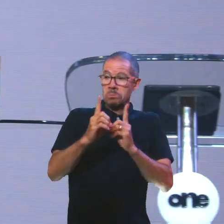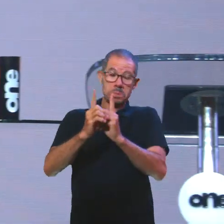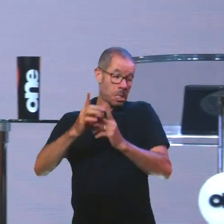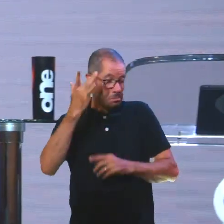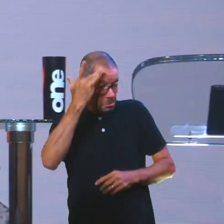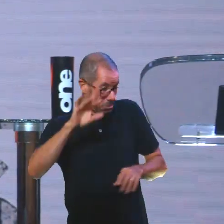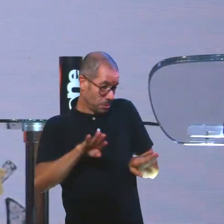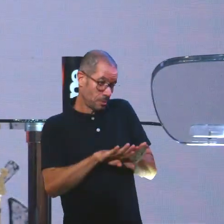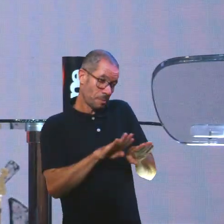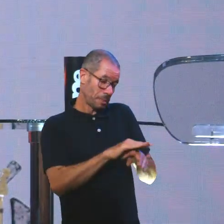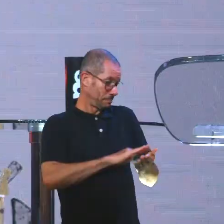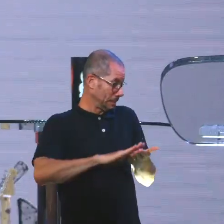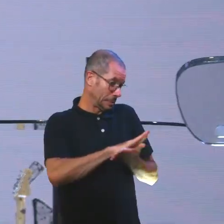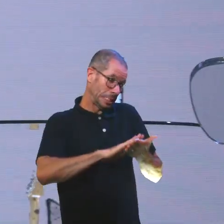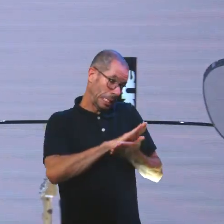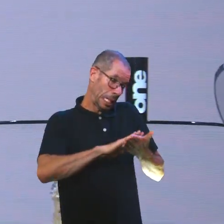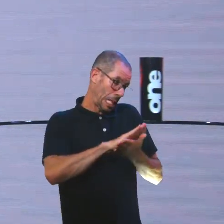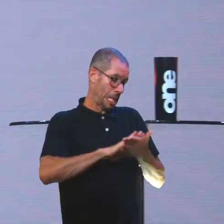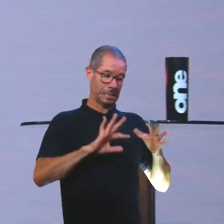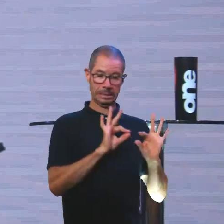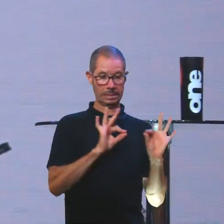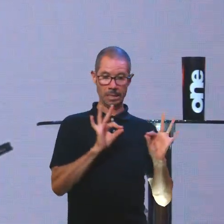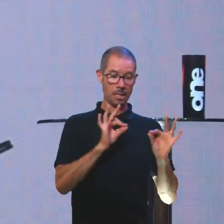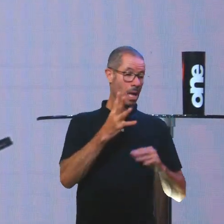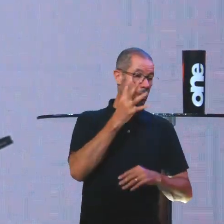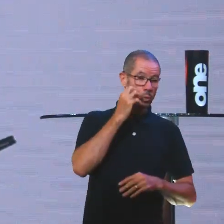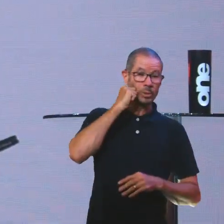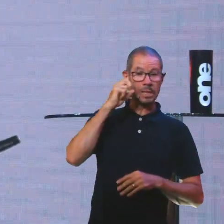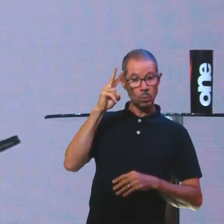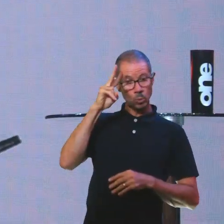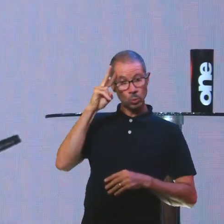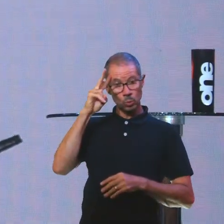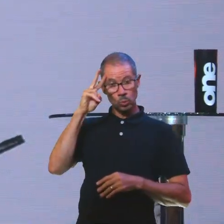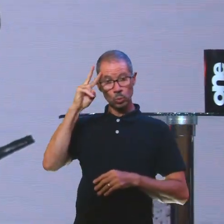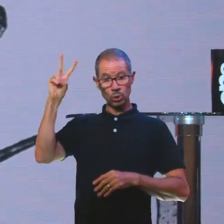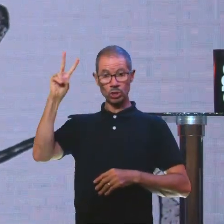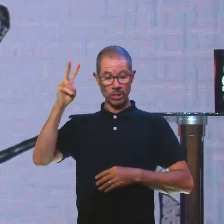também não sabe nada. Ele havia sido adotado com 2 dias de vida.